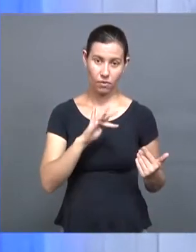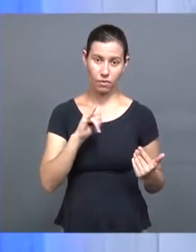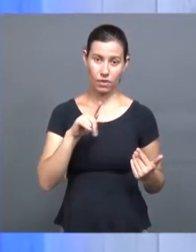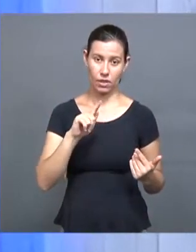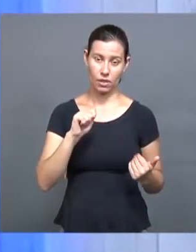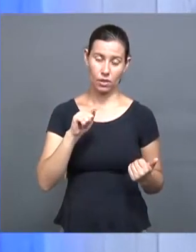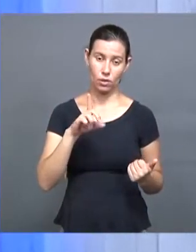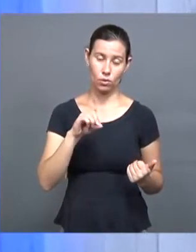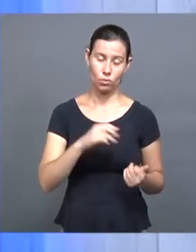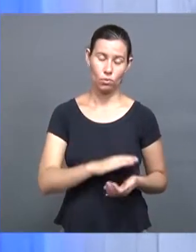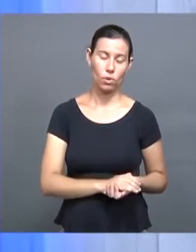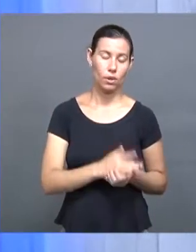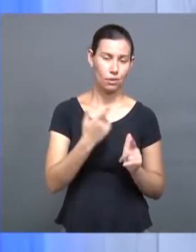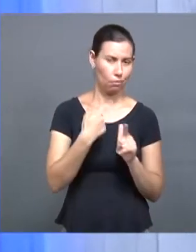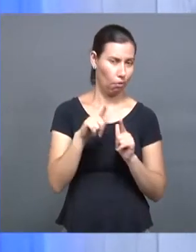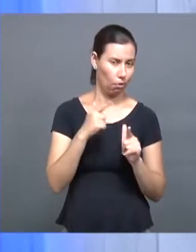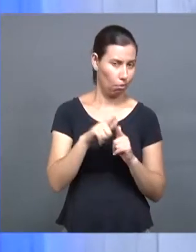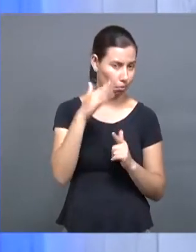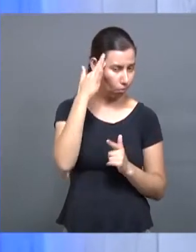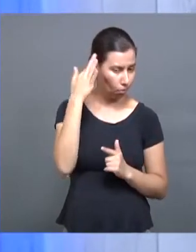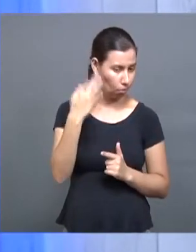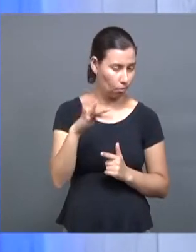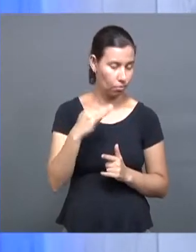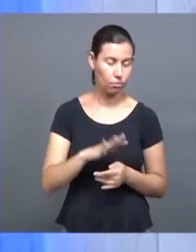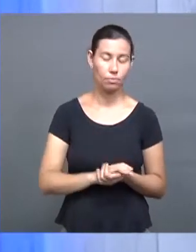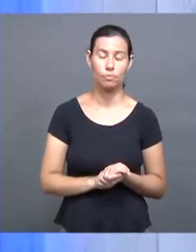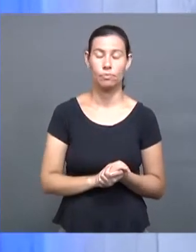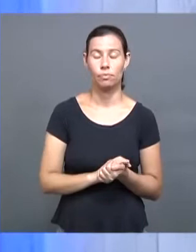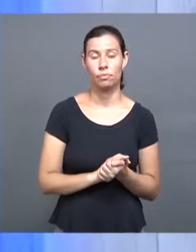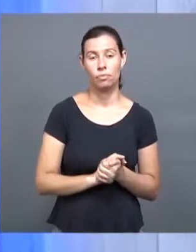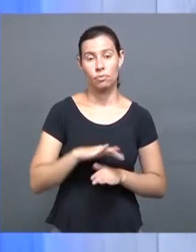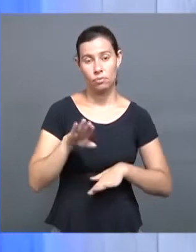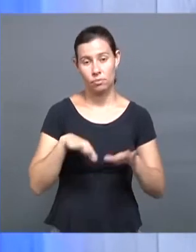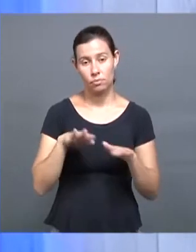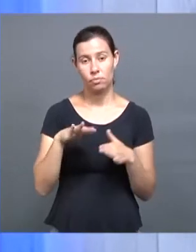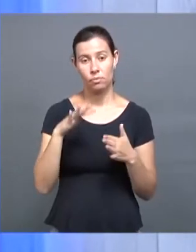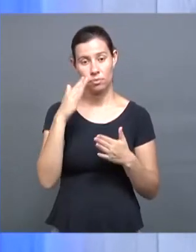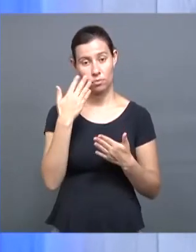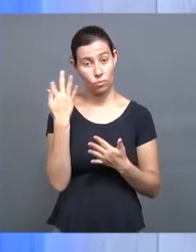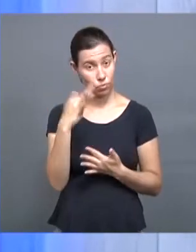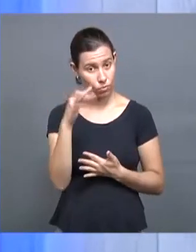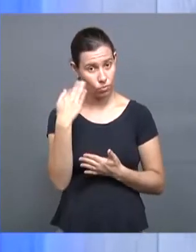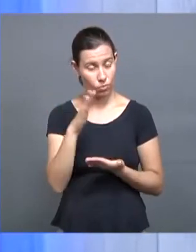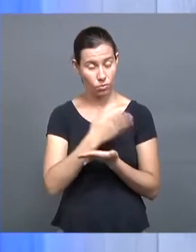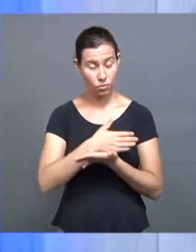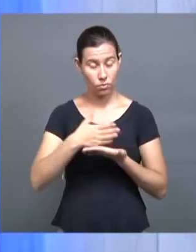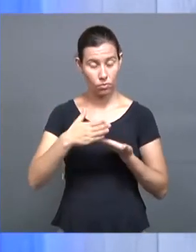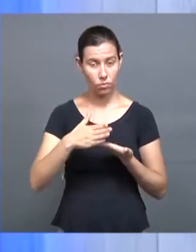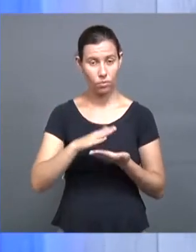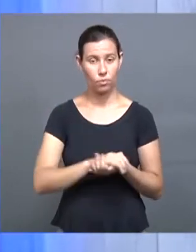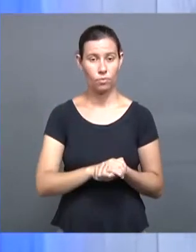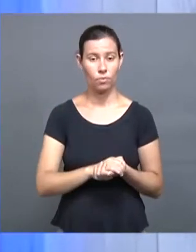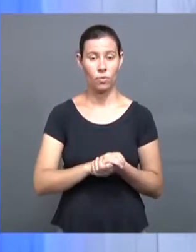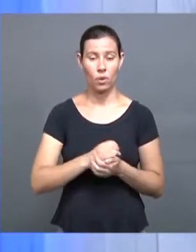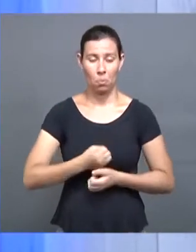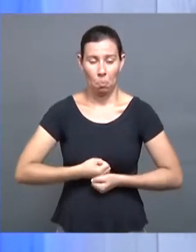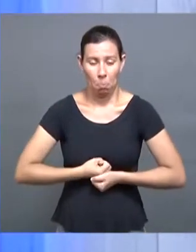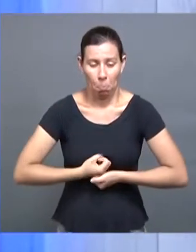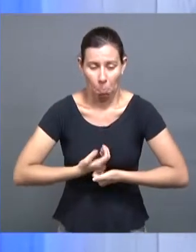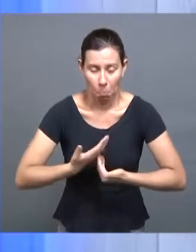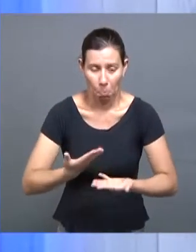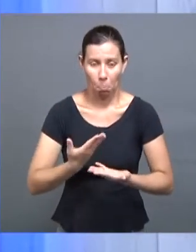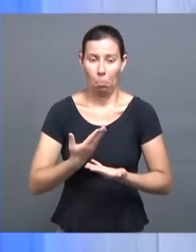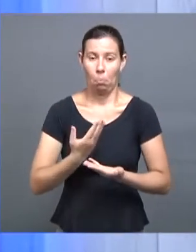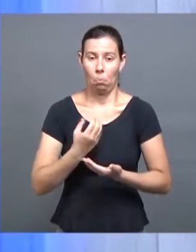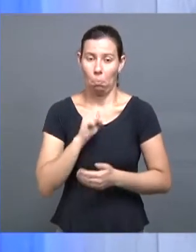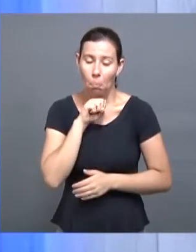enxaqueca é por problema no fígado. Na verdade é porque a pessoa começa a ter dor de cabeça, começa a ter enjoo,